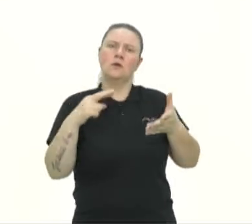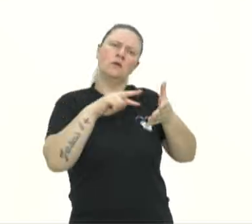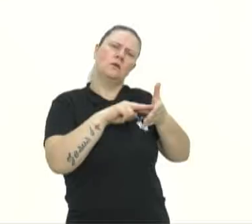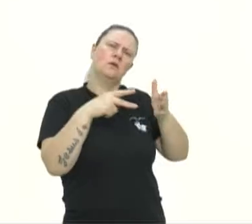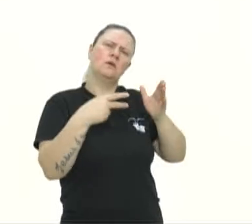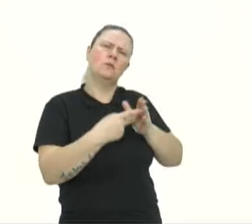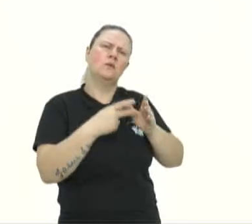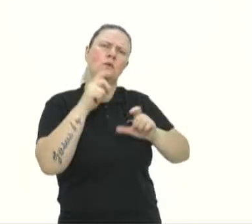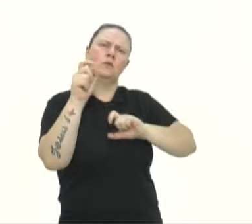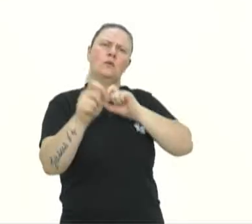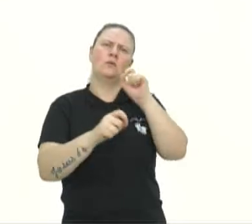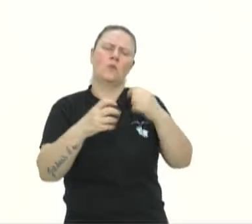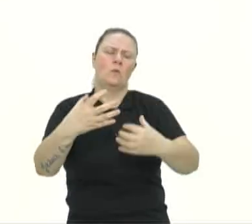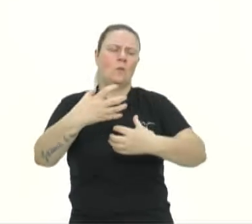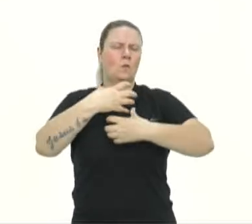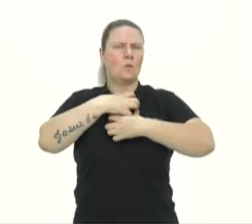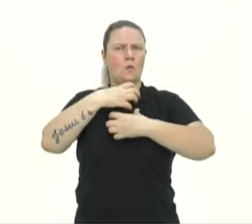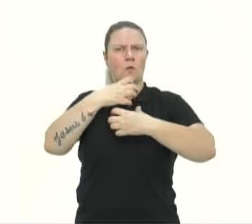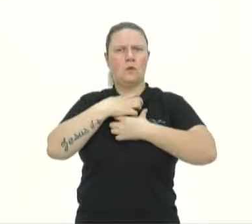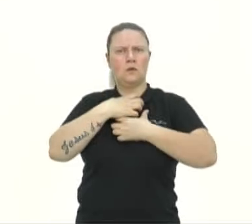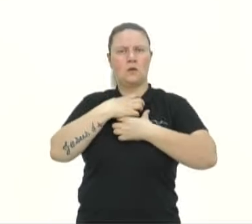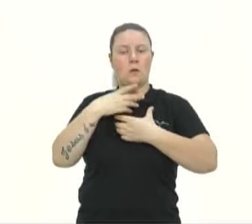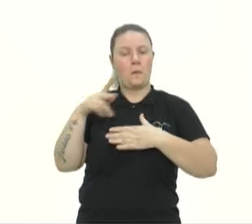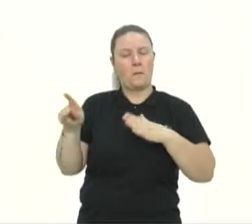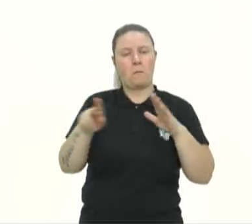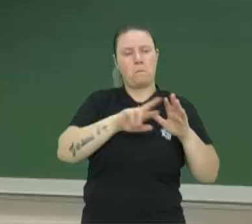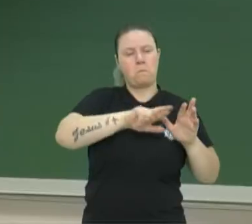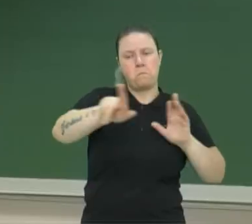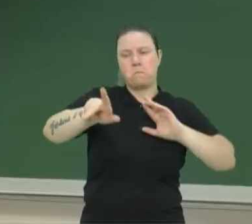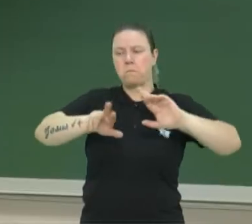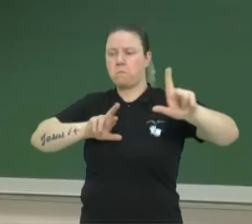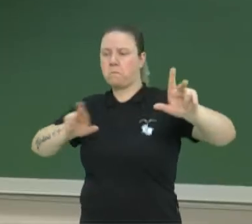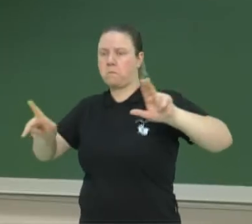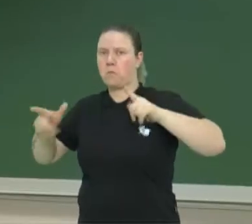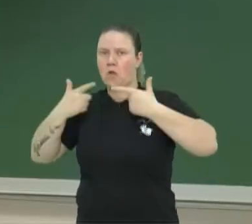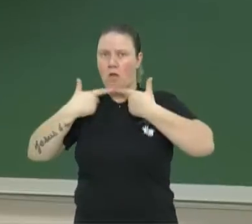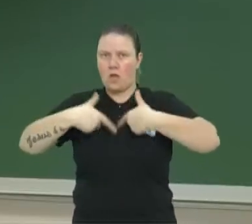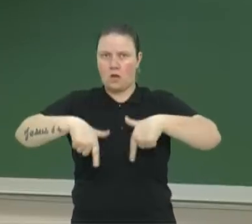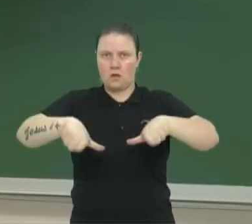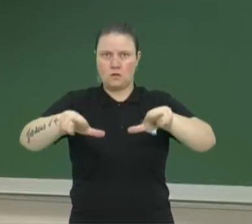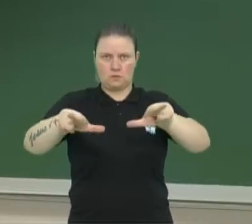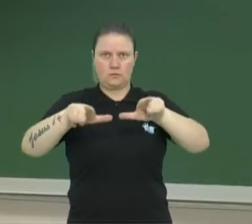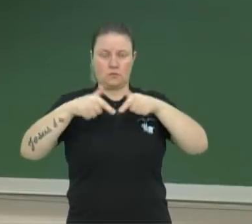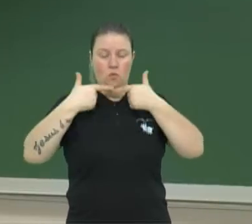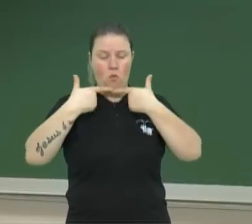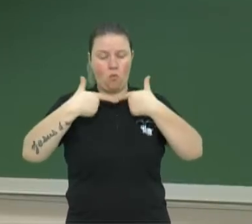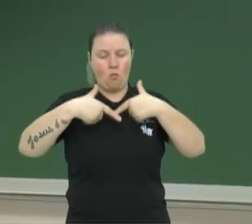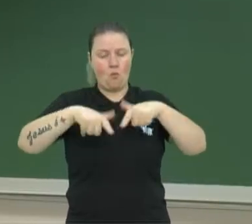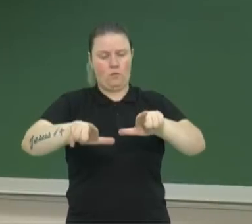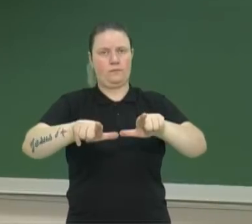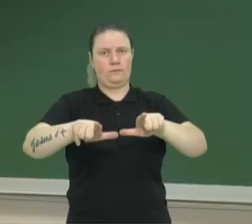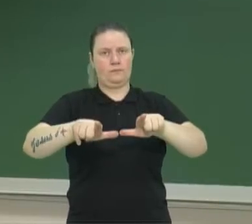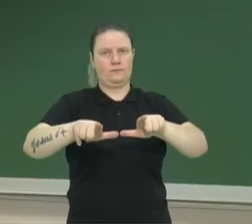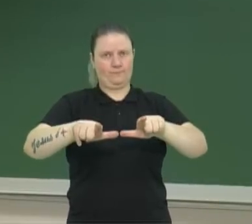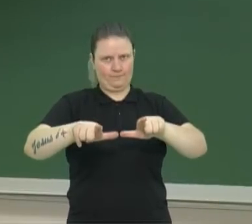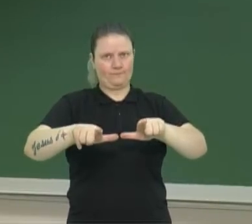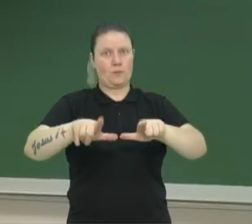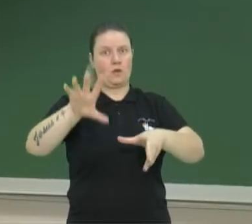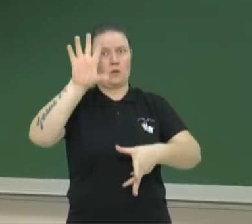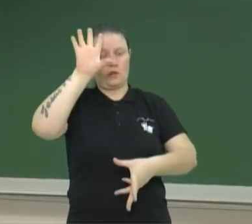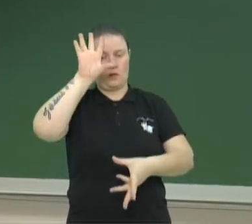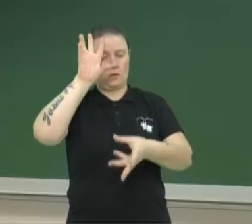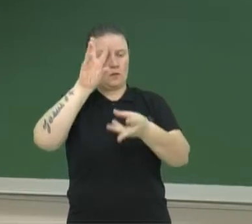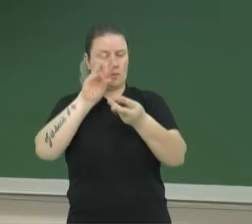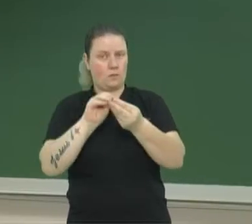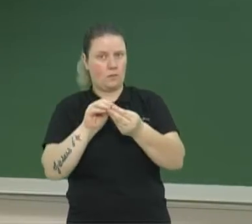significa que são formas diferentes da língua. Então, isso que eu acabei de falar para você. Então, a gente tem que compreender a importância